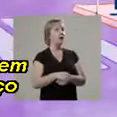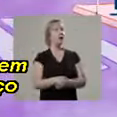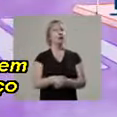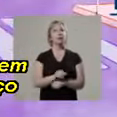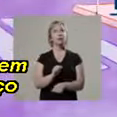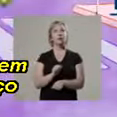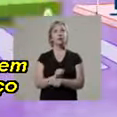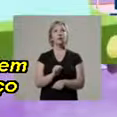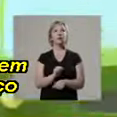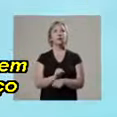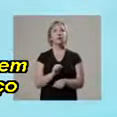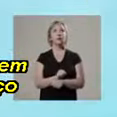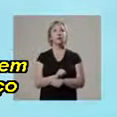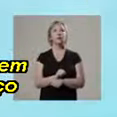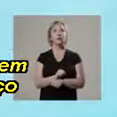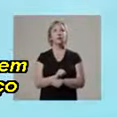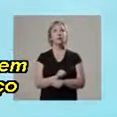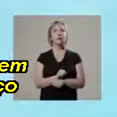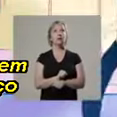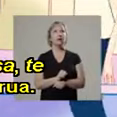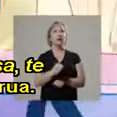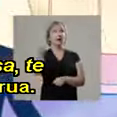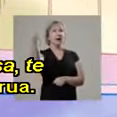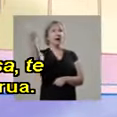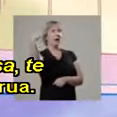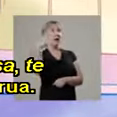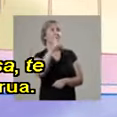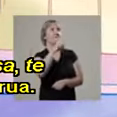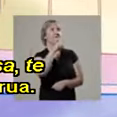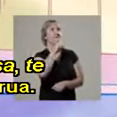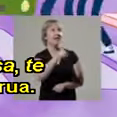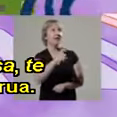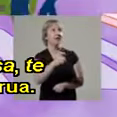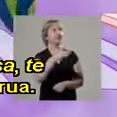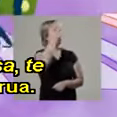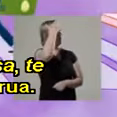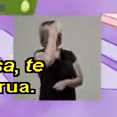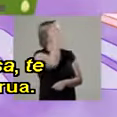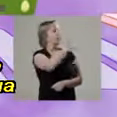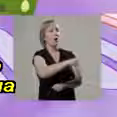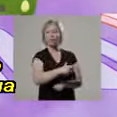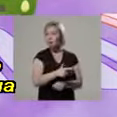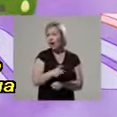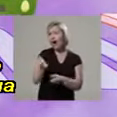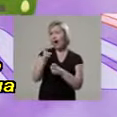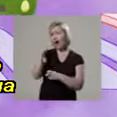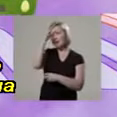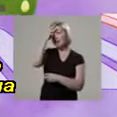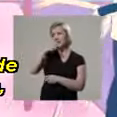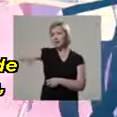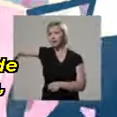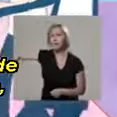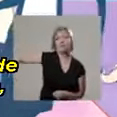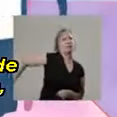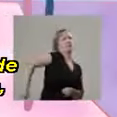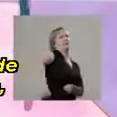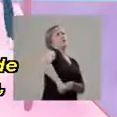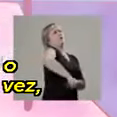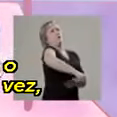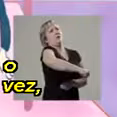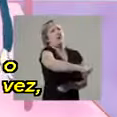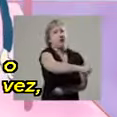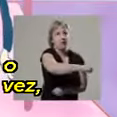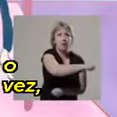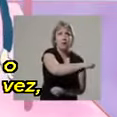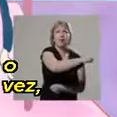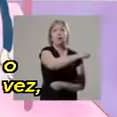no semáforo para te esperar. Abre o semáforo, vem alguém no teu braço, te agarra o braço, te atravessa, te põe do outro lado da rua. Quando eu chego do outro lado da rua, que eu nem sei onde eu cheguei